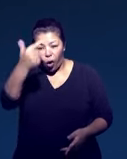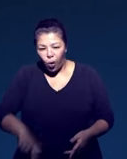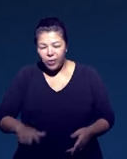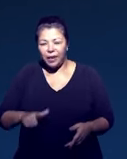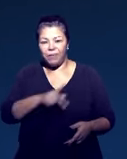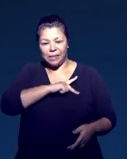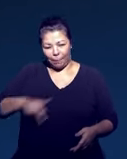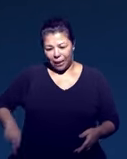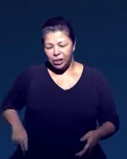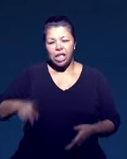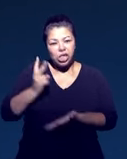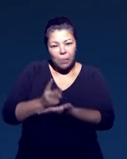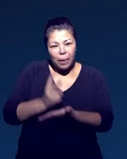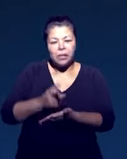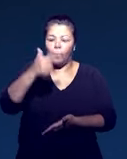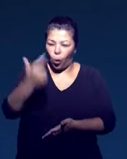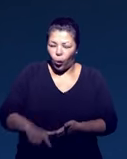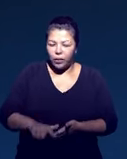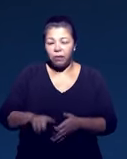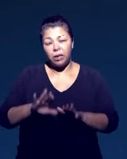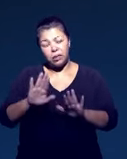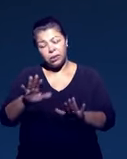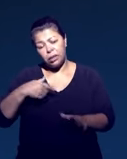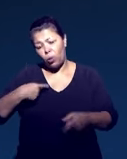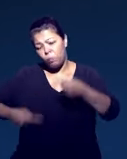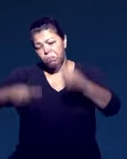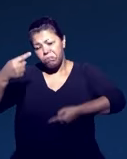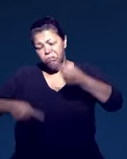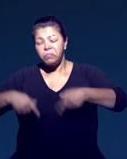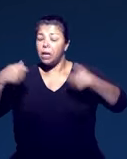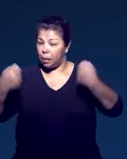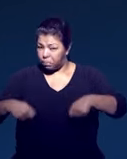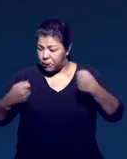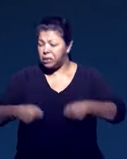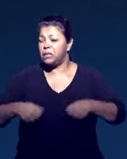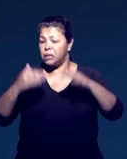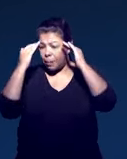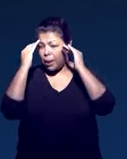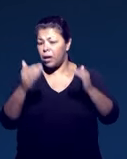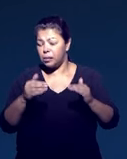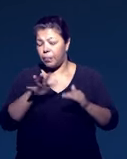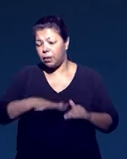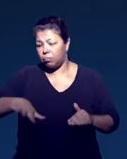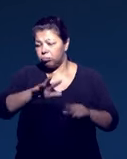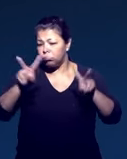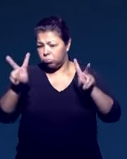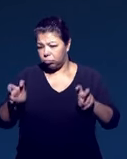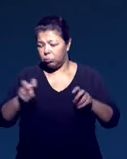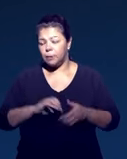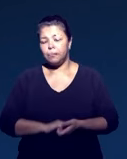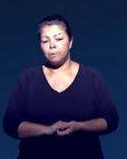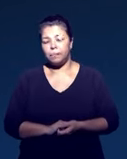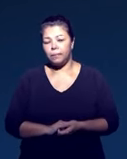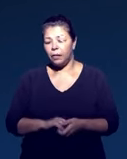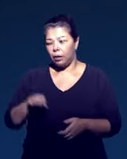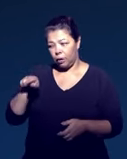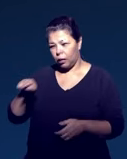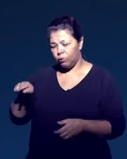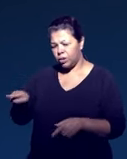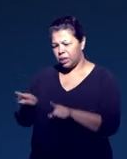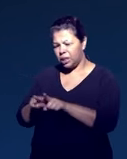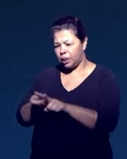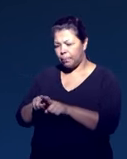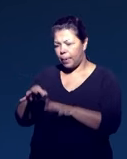fazer esse debate e decidir A esse respeito o senhor tem adotado uma pauta mais conservadora né o